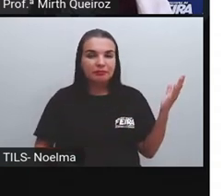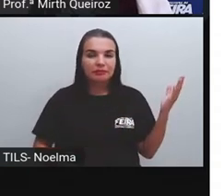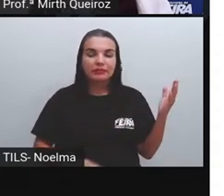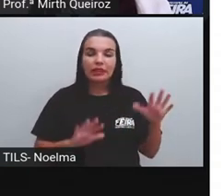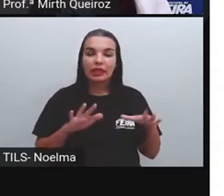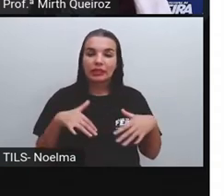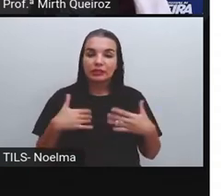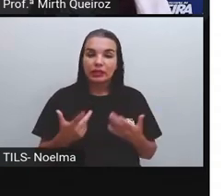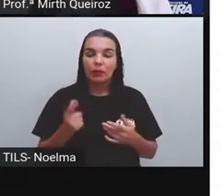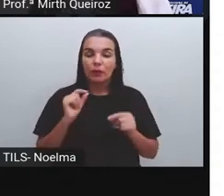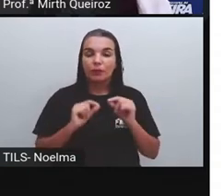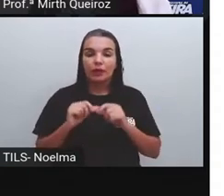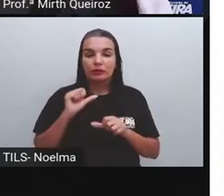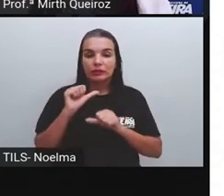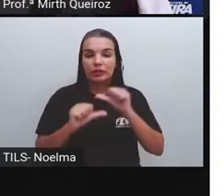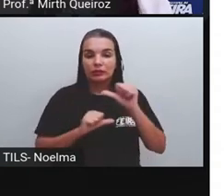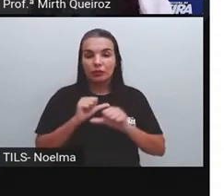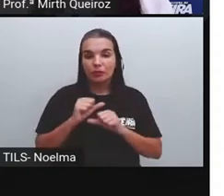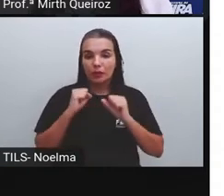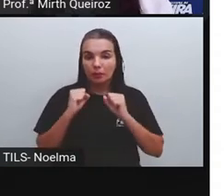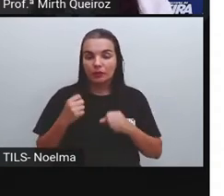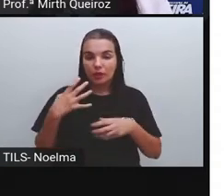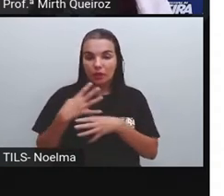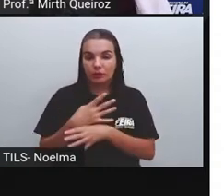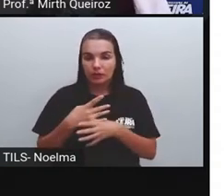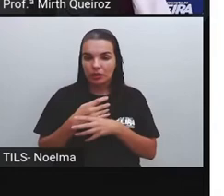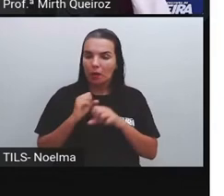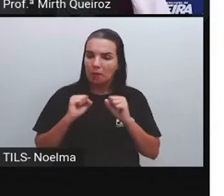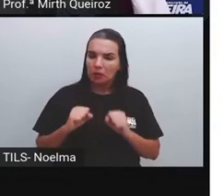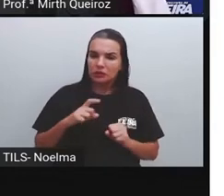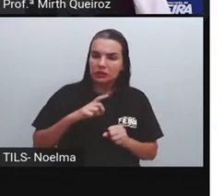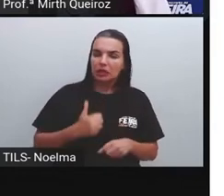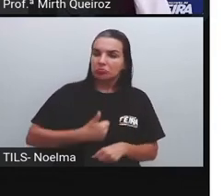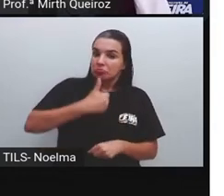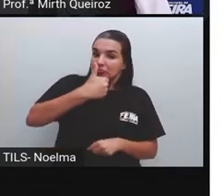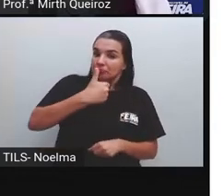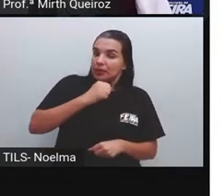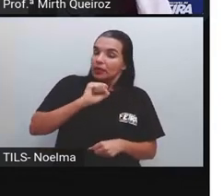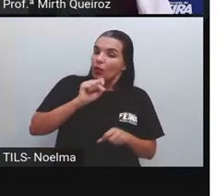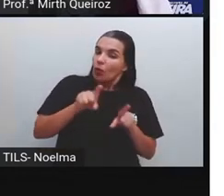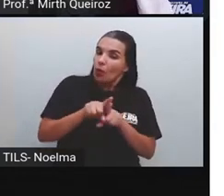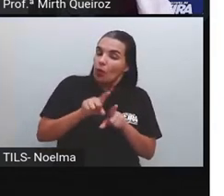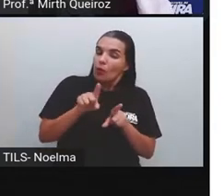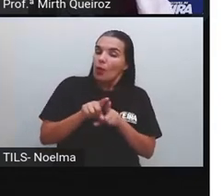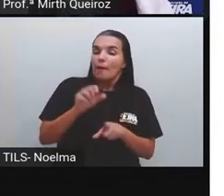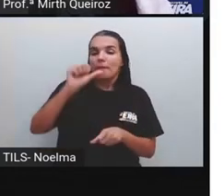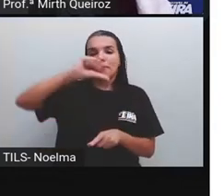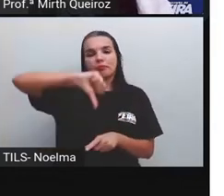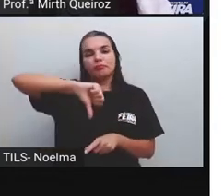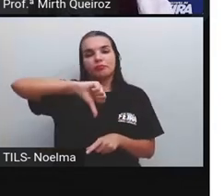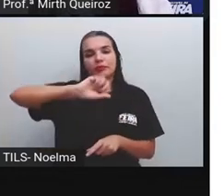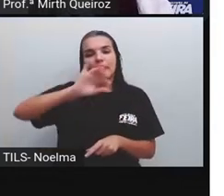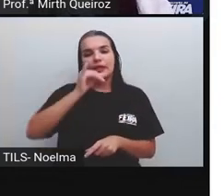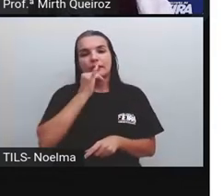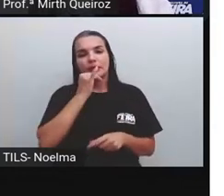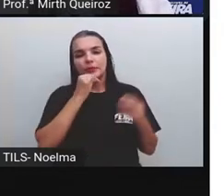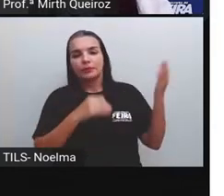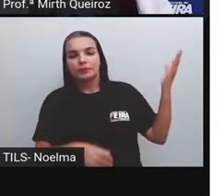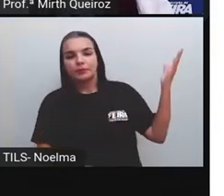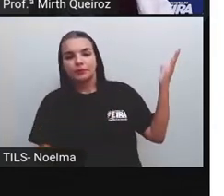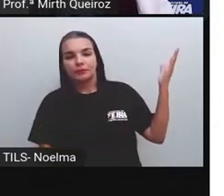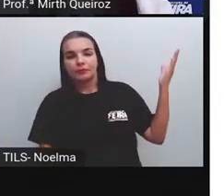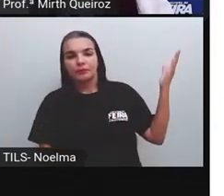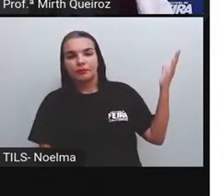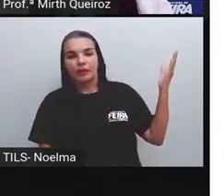que acontecem na cidade podem trazer algumas vantagens e algumas desvantagens. Por exemplo, a construção do elevador Lacerda